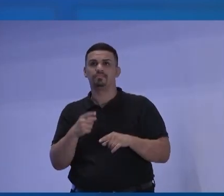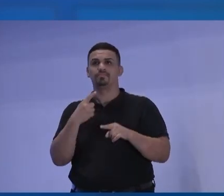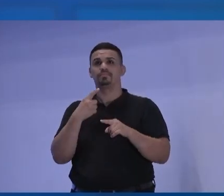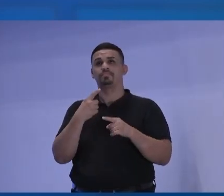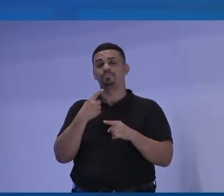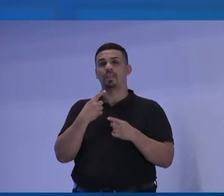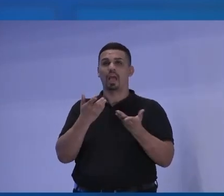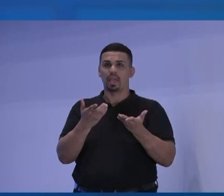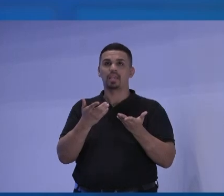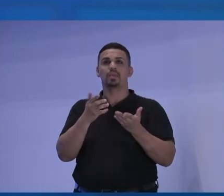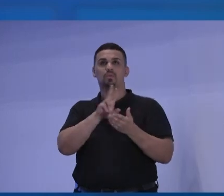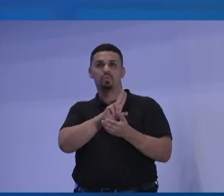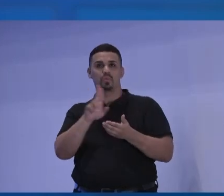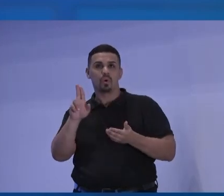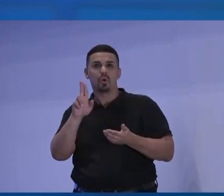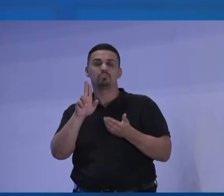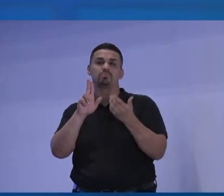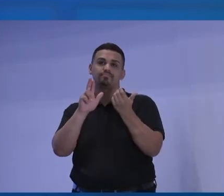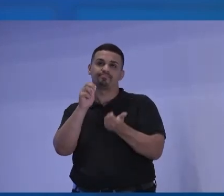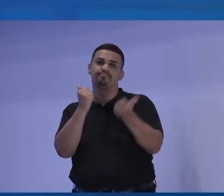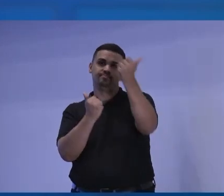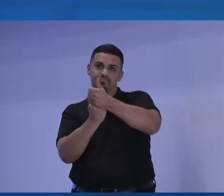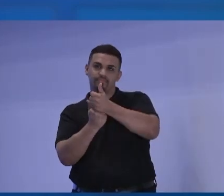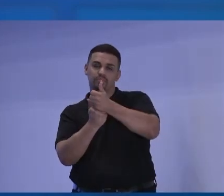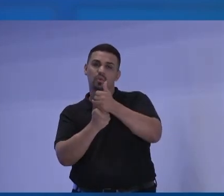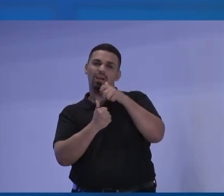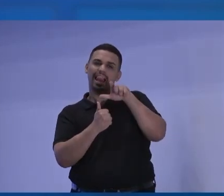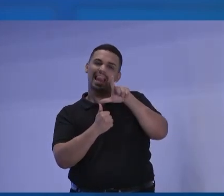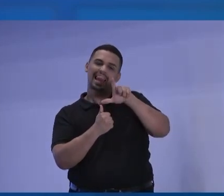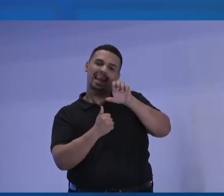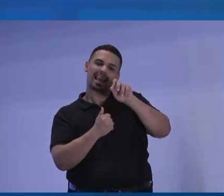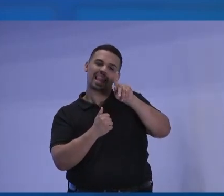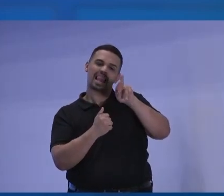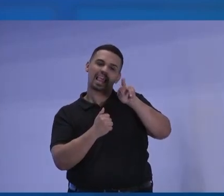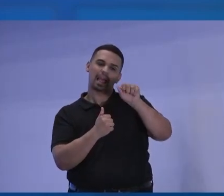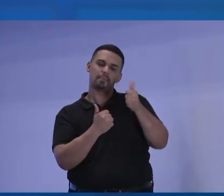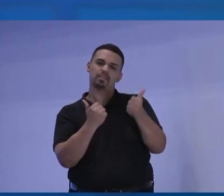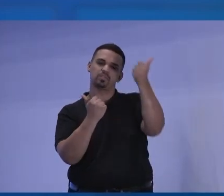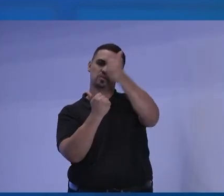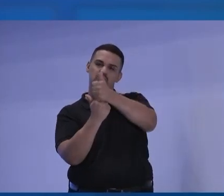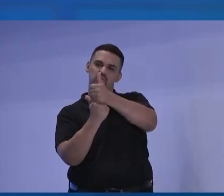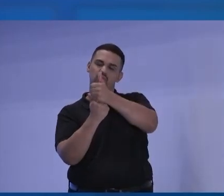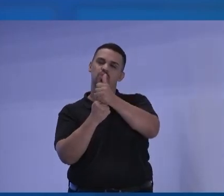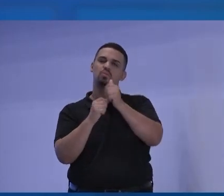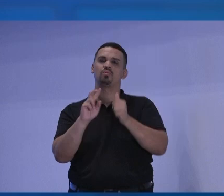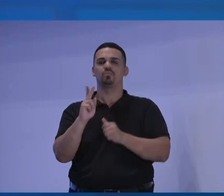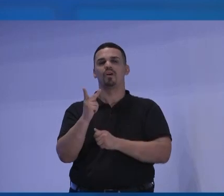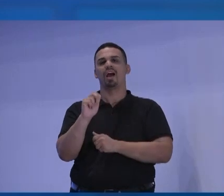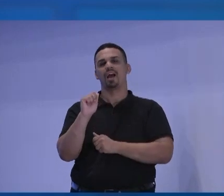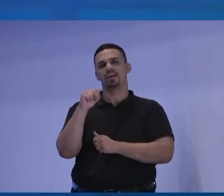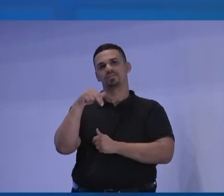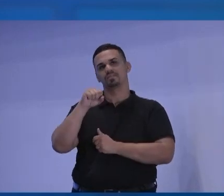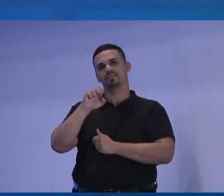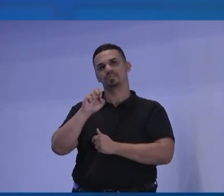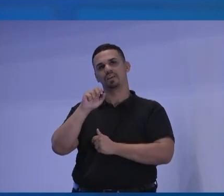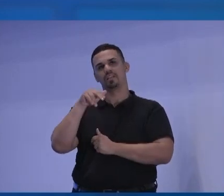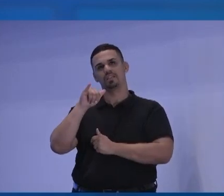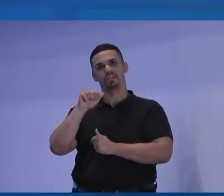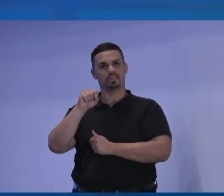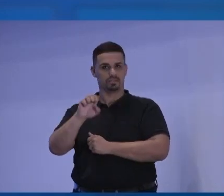com hanseníase, não mais como lepra. Tá? E em 2021, agora recente, a cartela verde